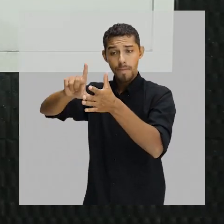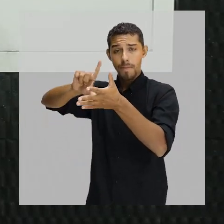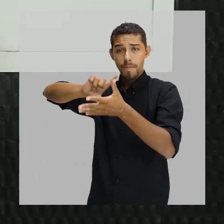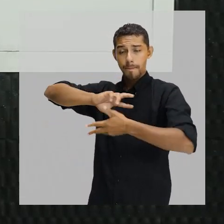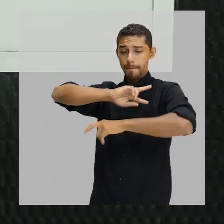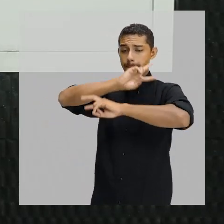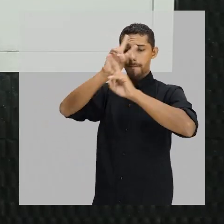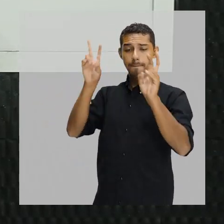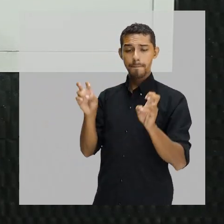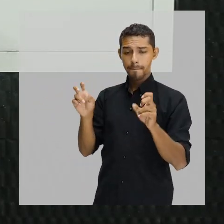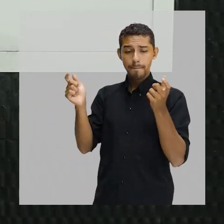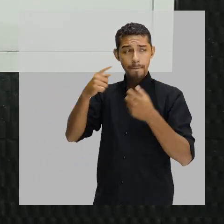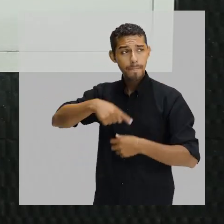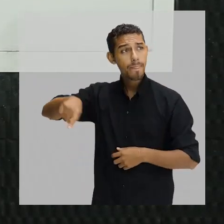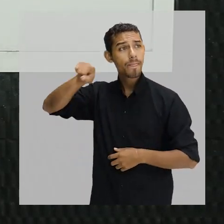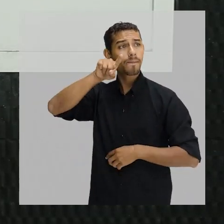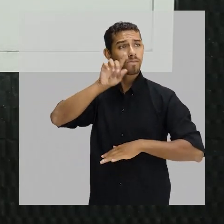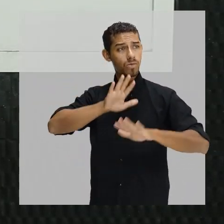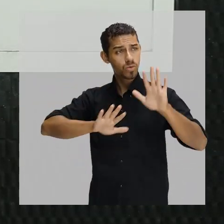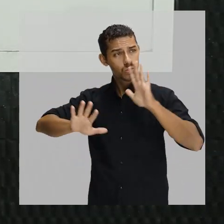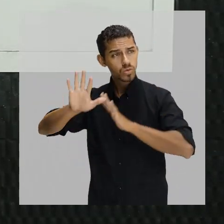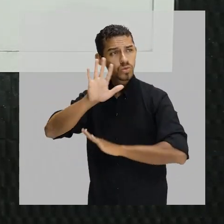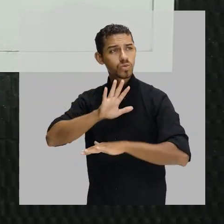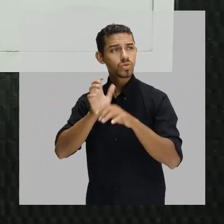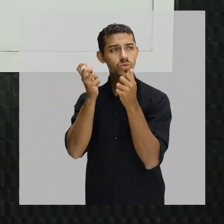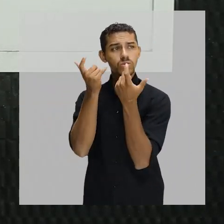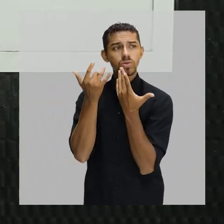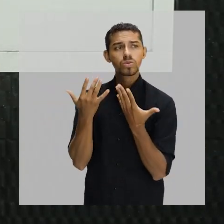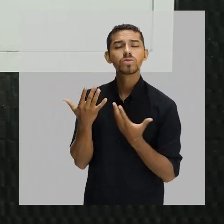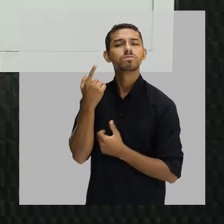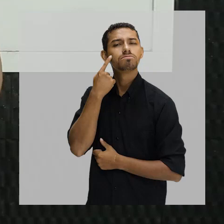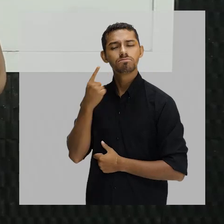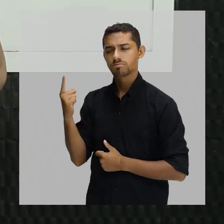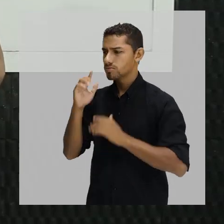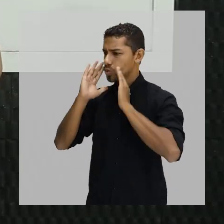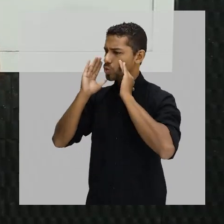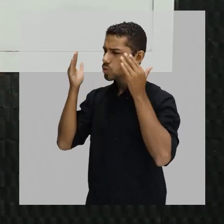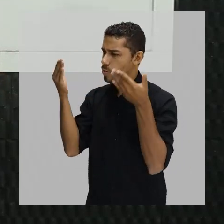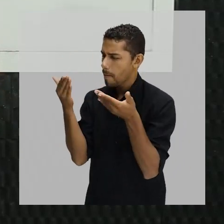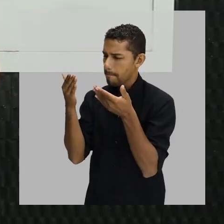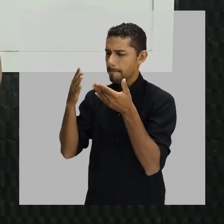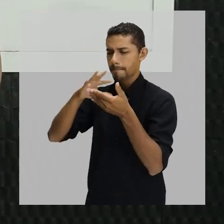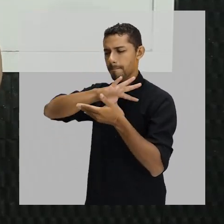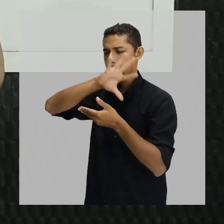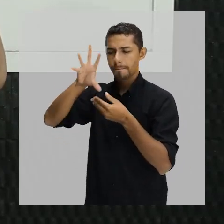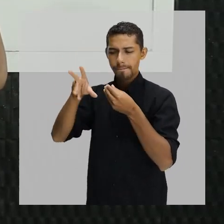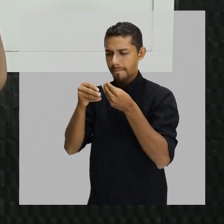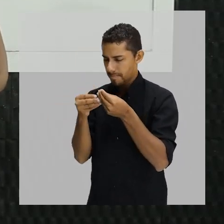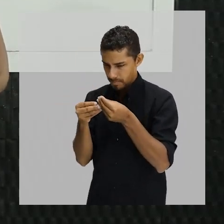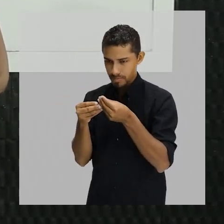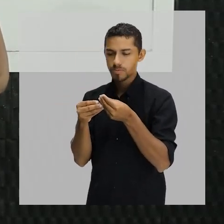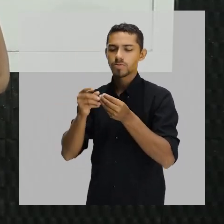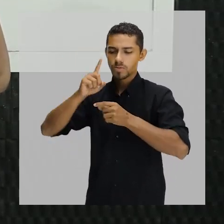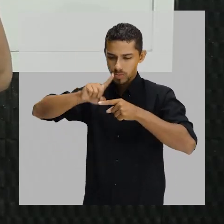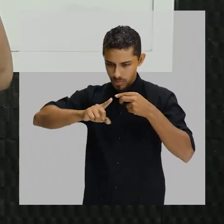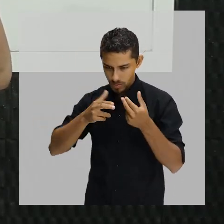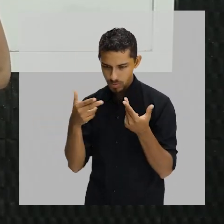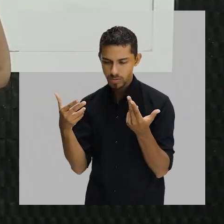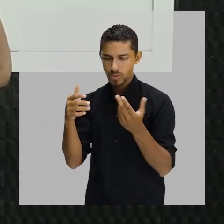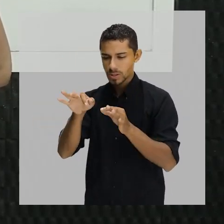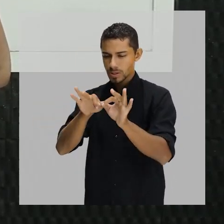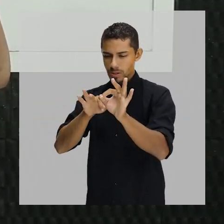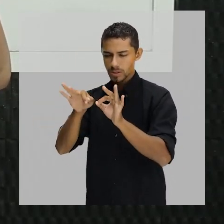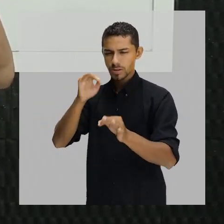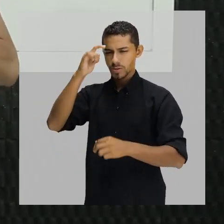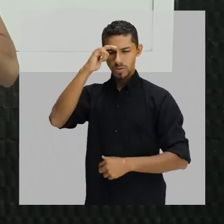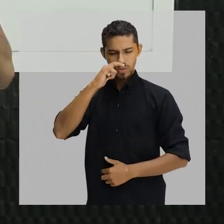tenha o máximo de cuidado aí com a sua concentração, pegue todo o material, fique aí colocado certinho